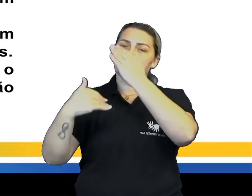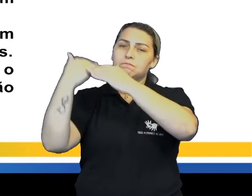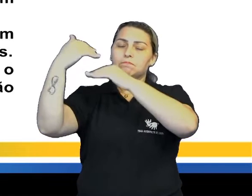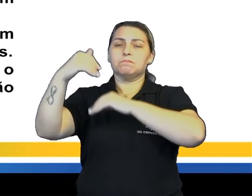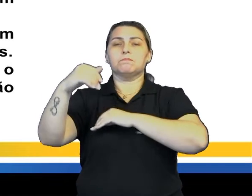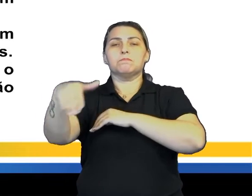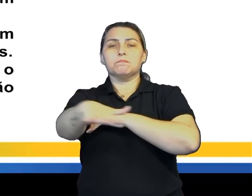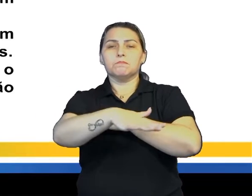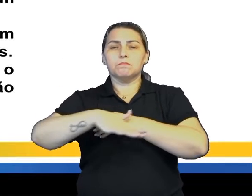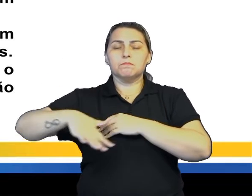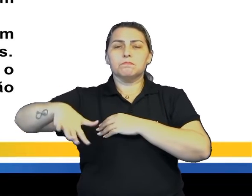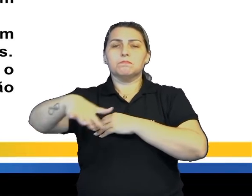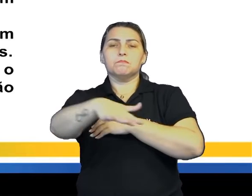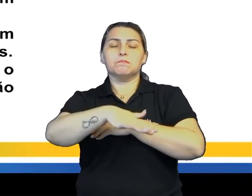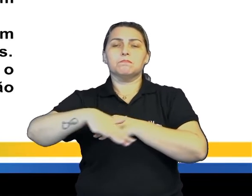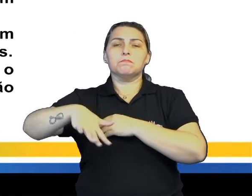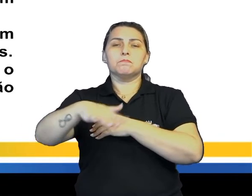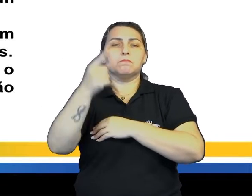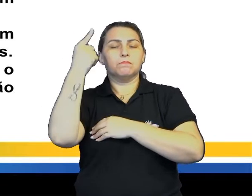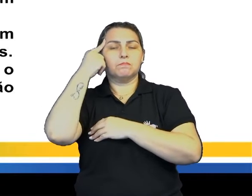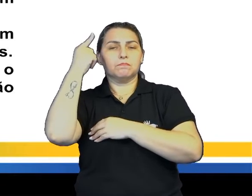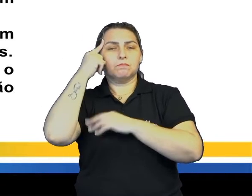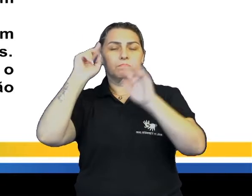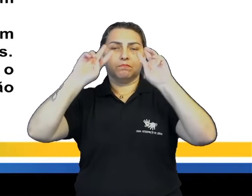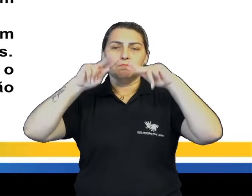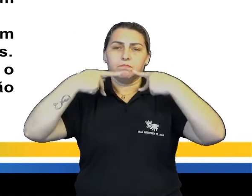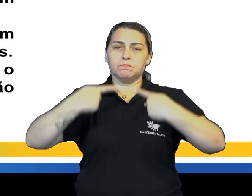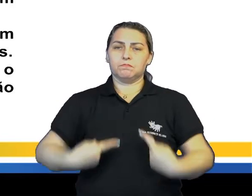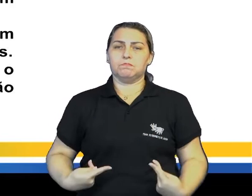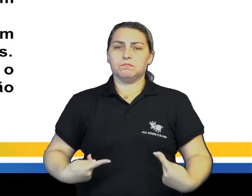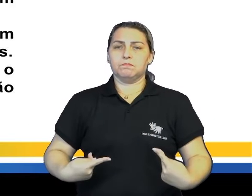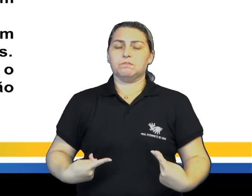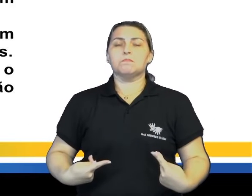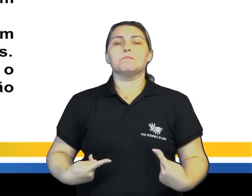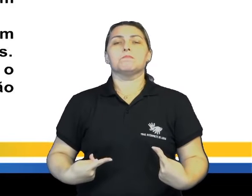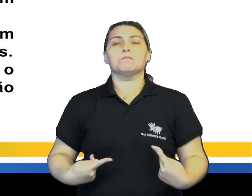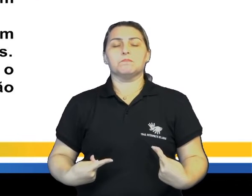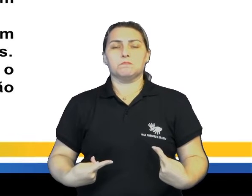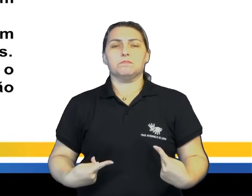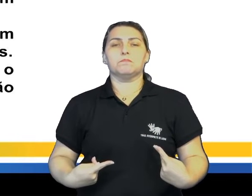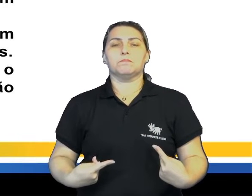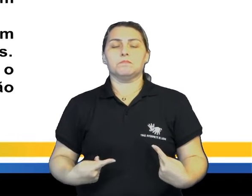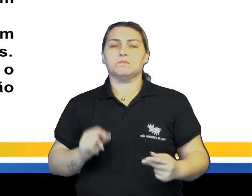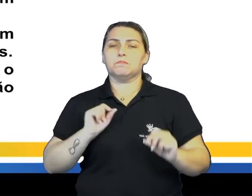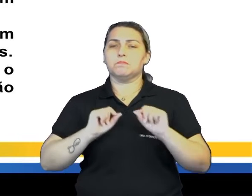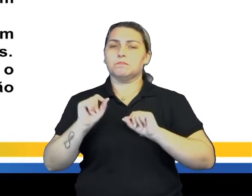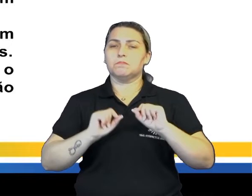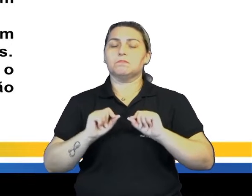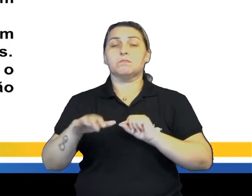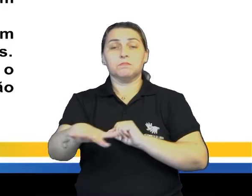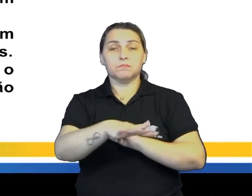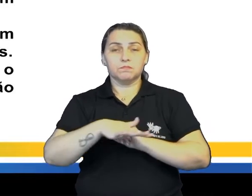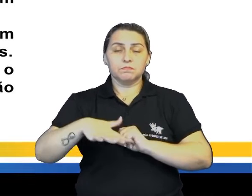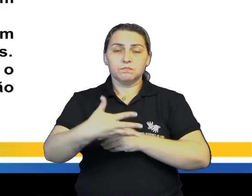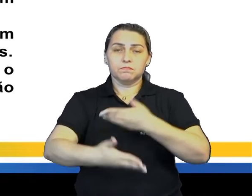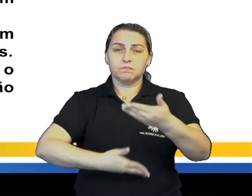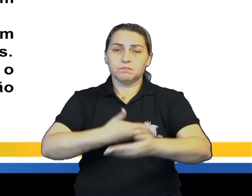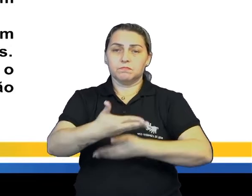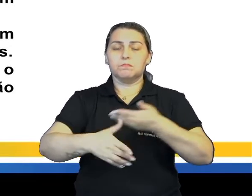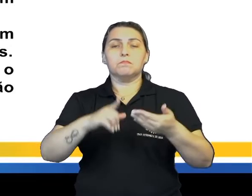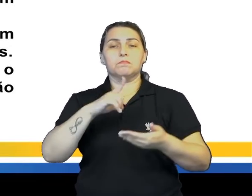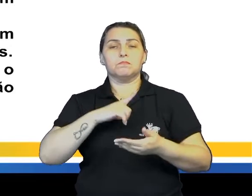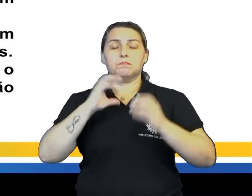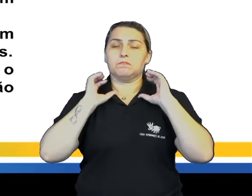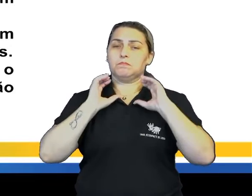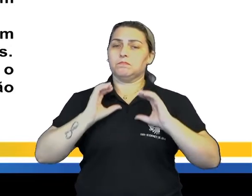da sociedade, bem como o pensamento humano, né? Mediado pelos processos de socialização que ocorriam entre